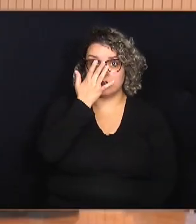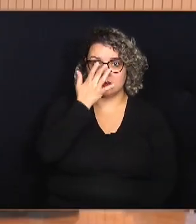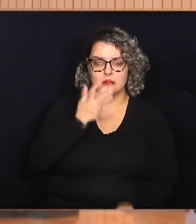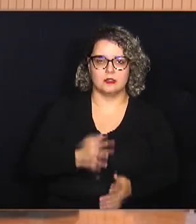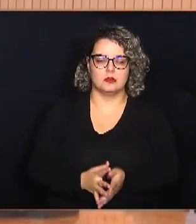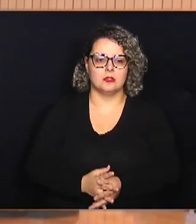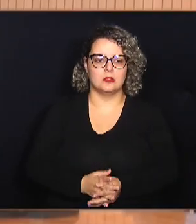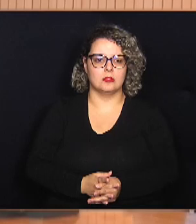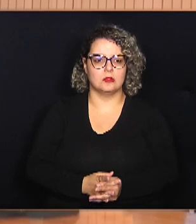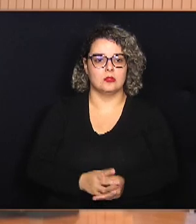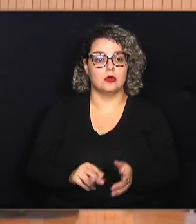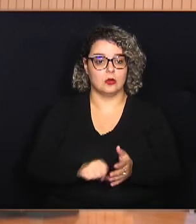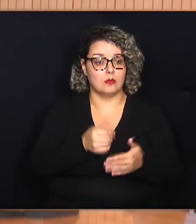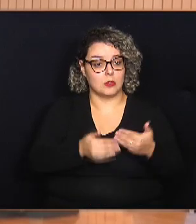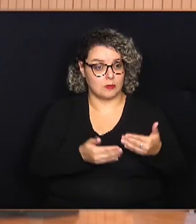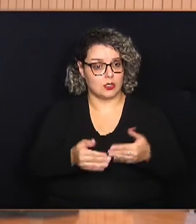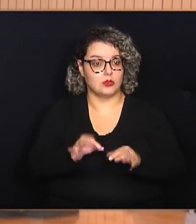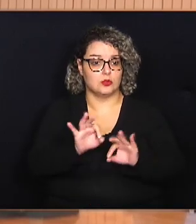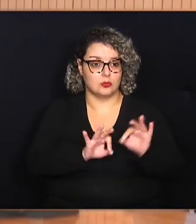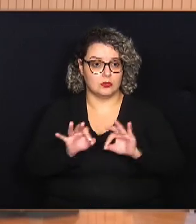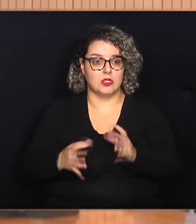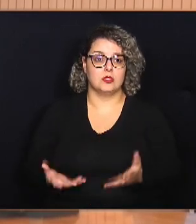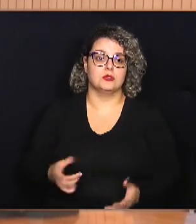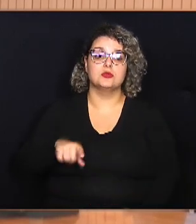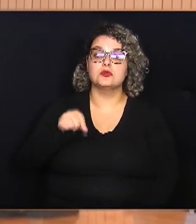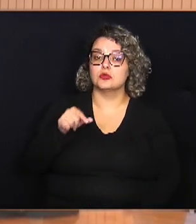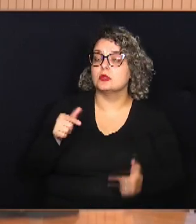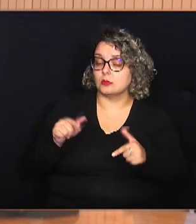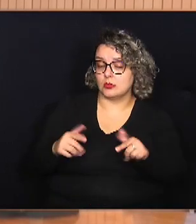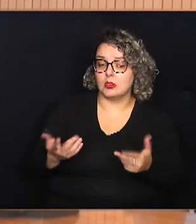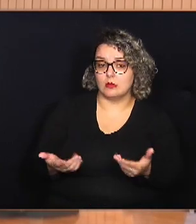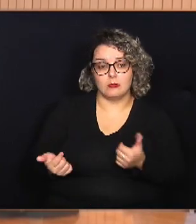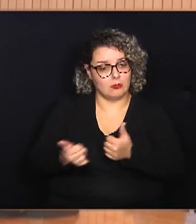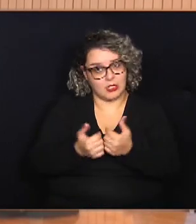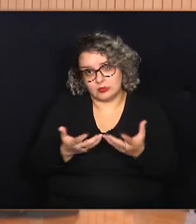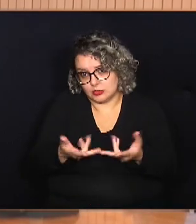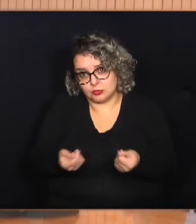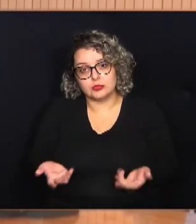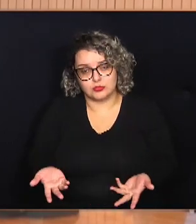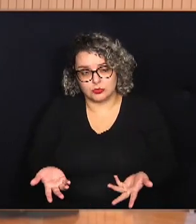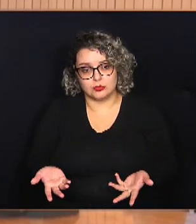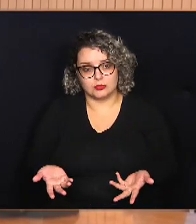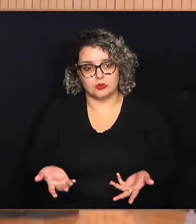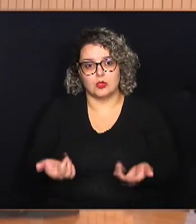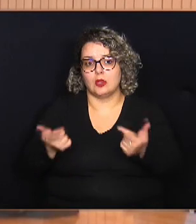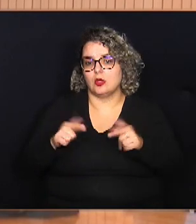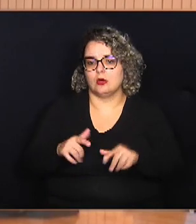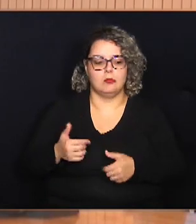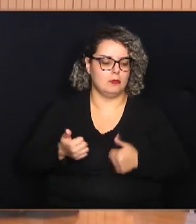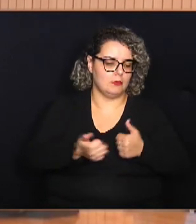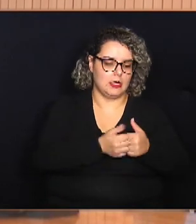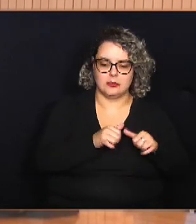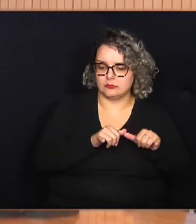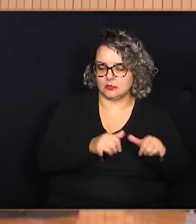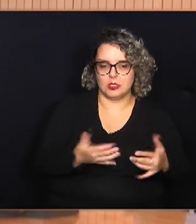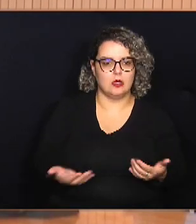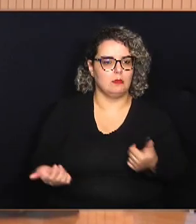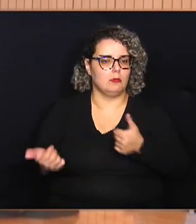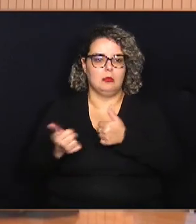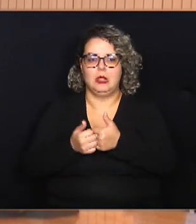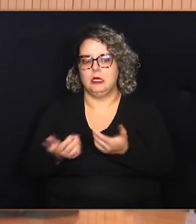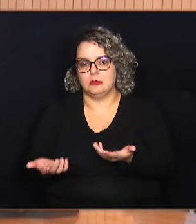primeiro passo foi no planejamento de escolher um lugar próximo a tudo. Um lugar próximo ao mercado,